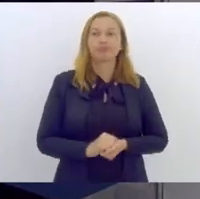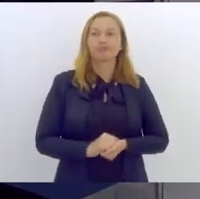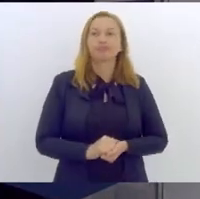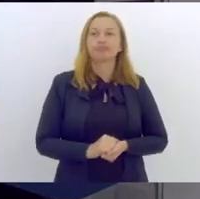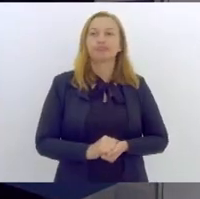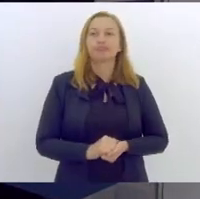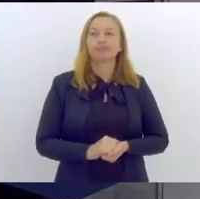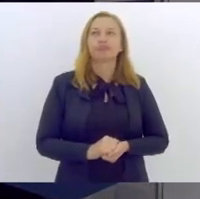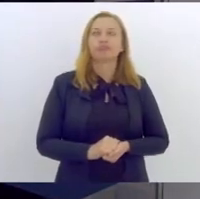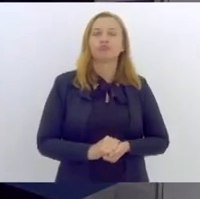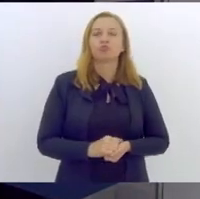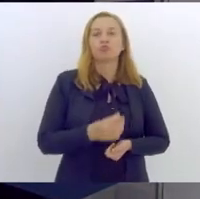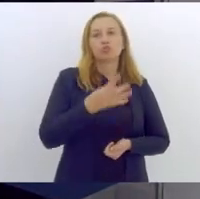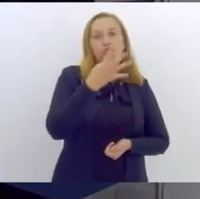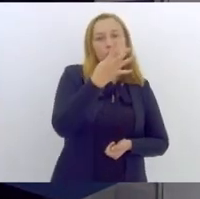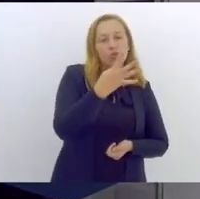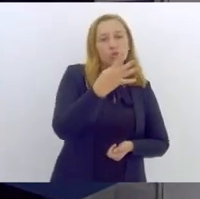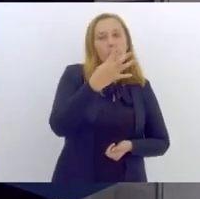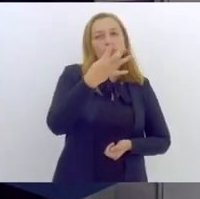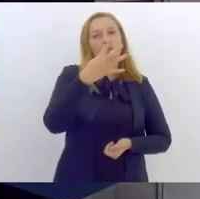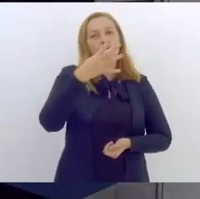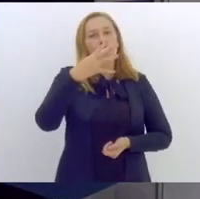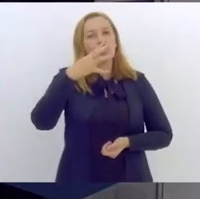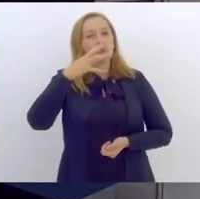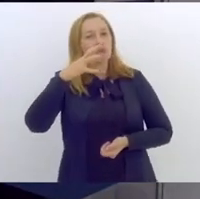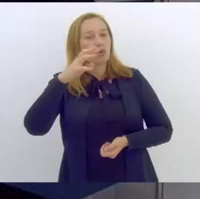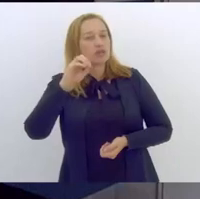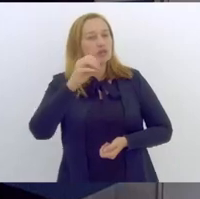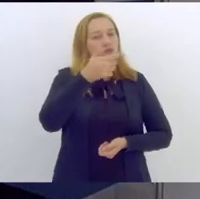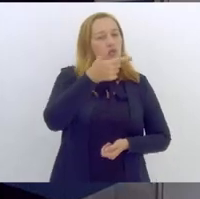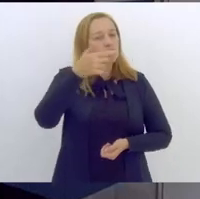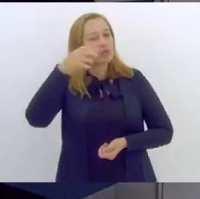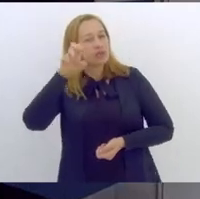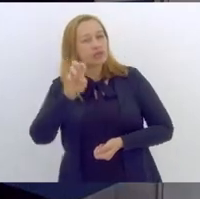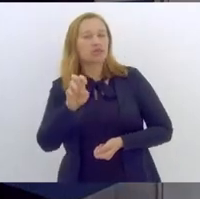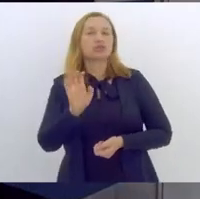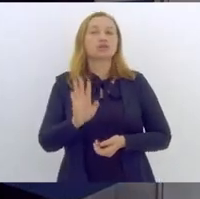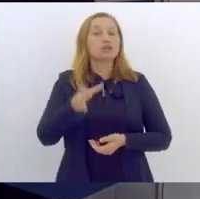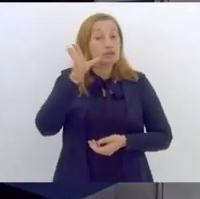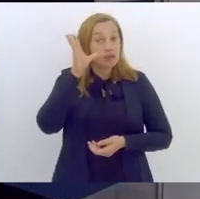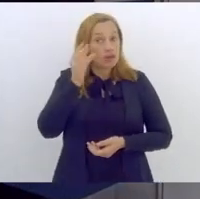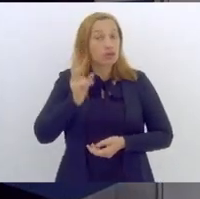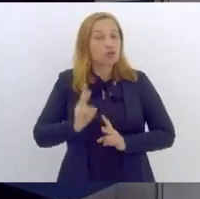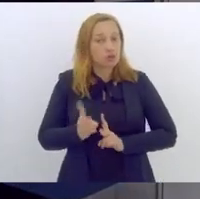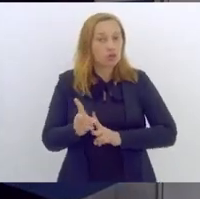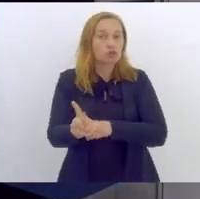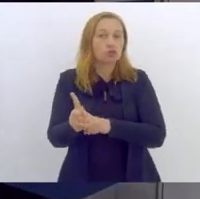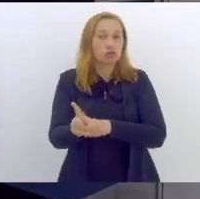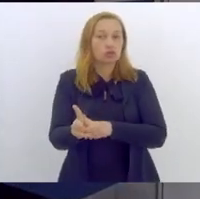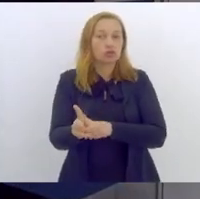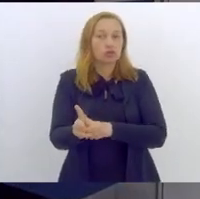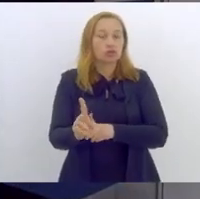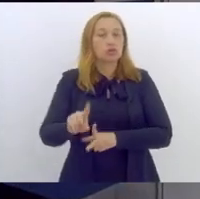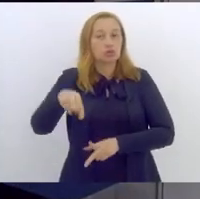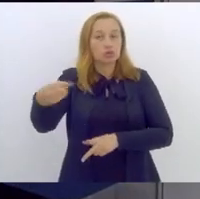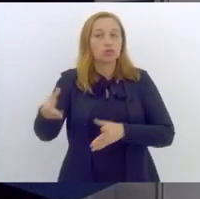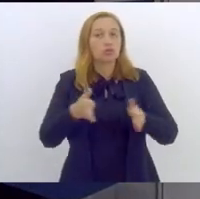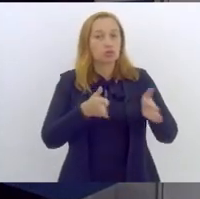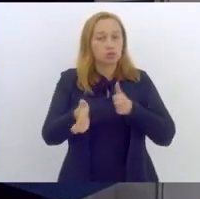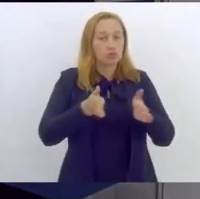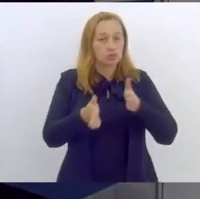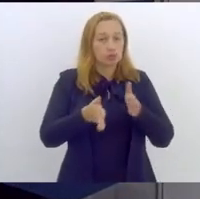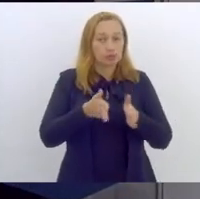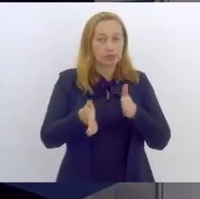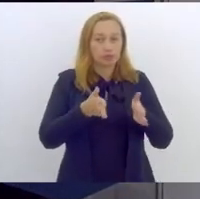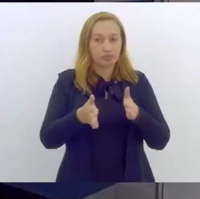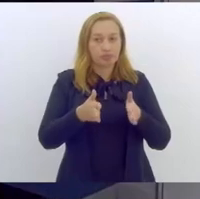somos em torno de 400 mais ou menos 415 que demonstraram interesse em continuar na nas próximas etapas do certame